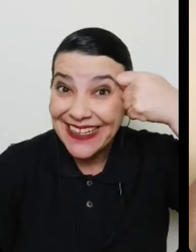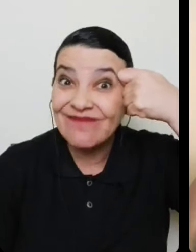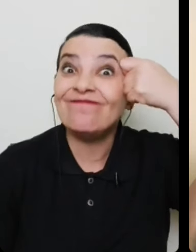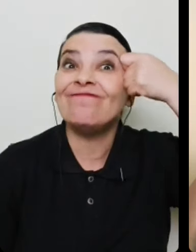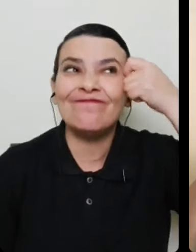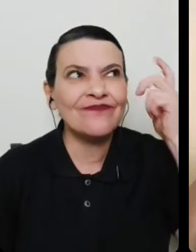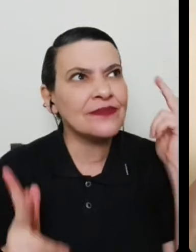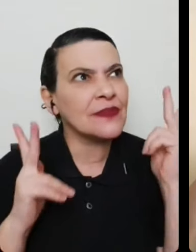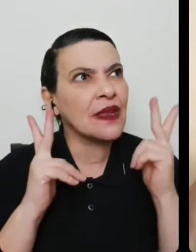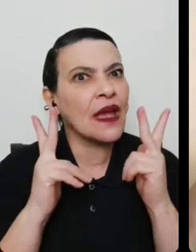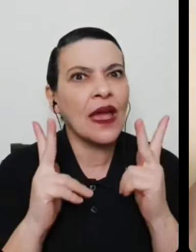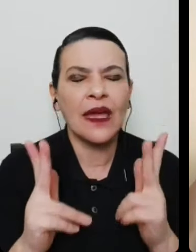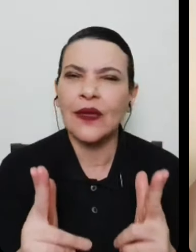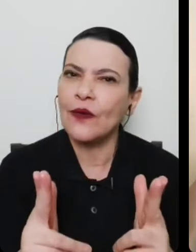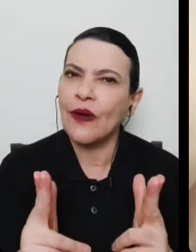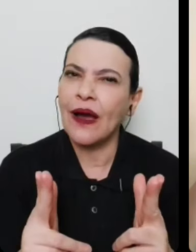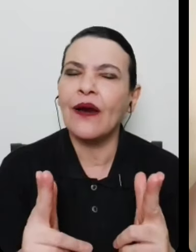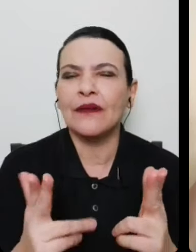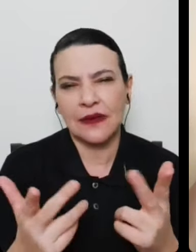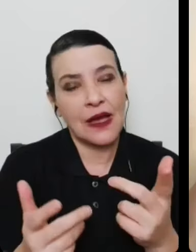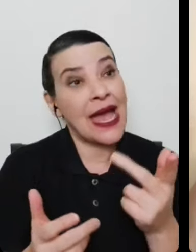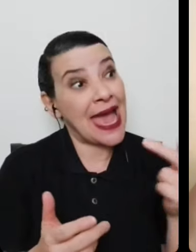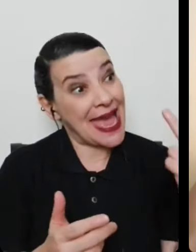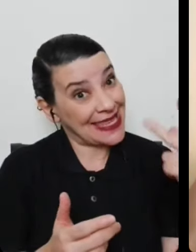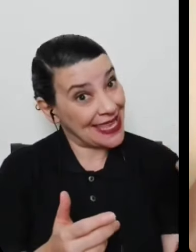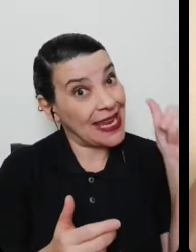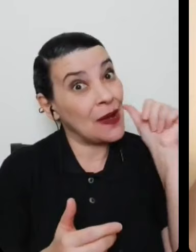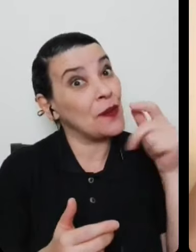como se tivesse vindo, e isso aí foram palavras dela,